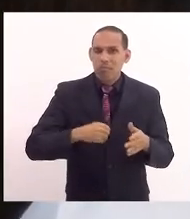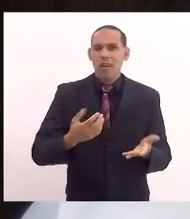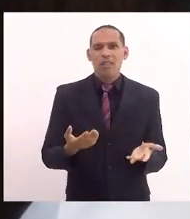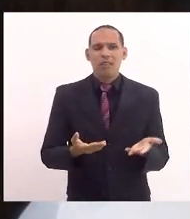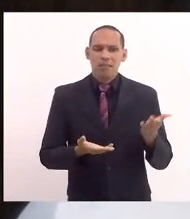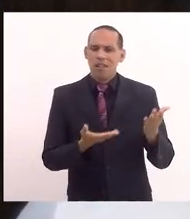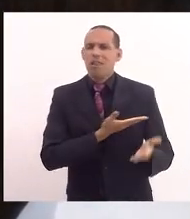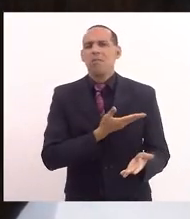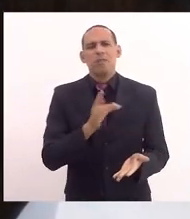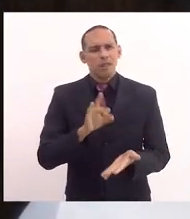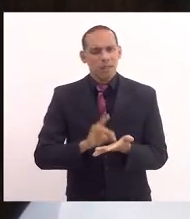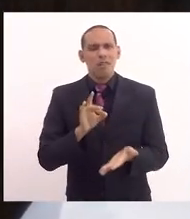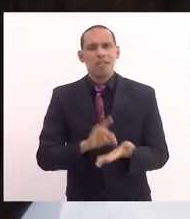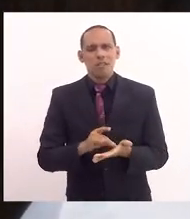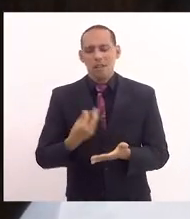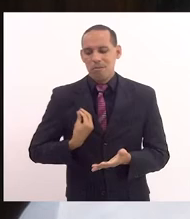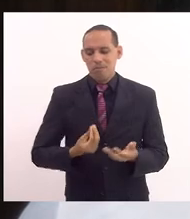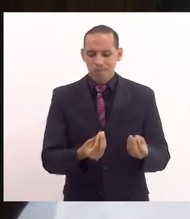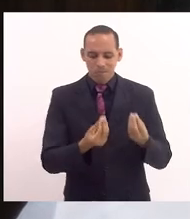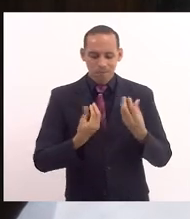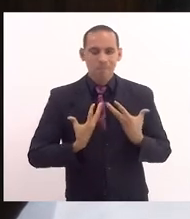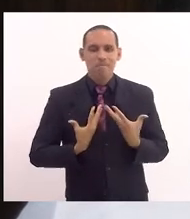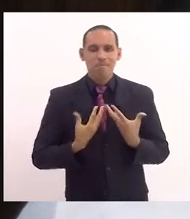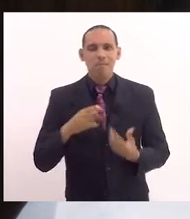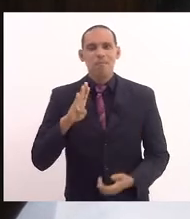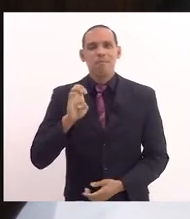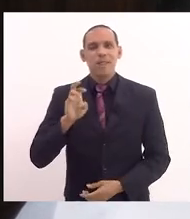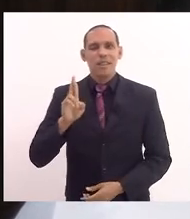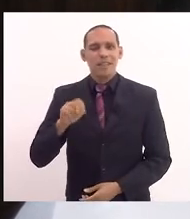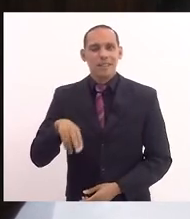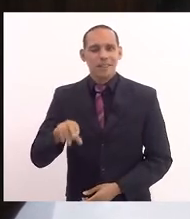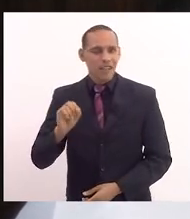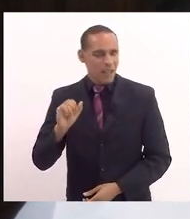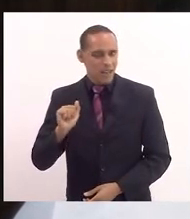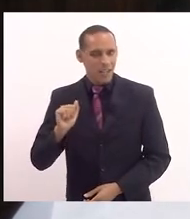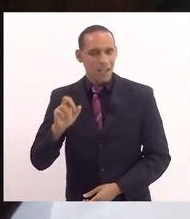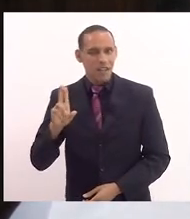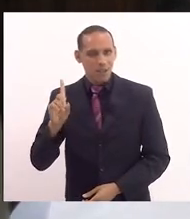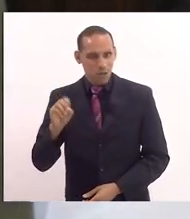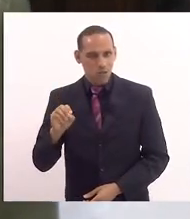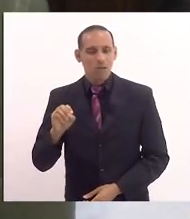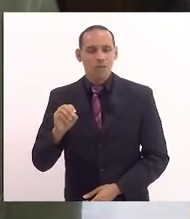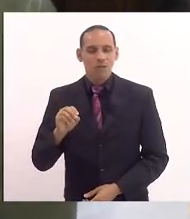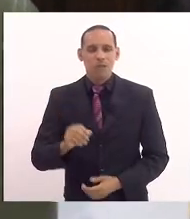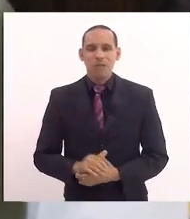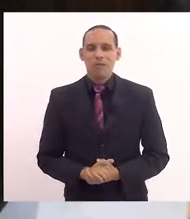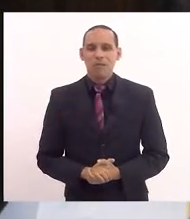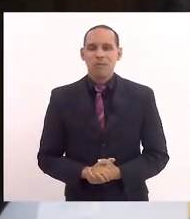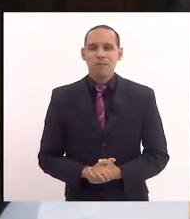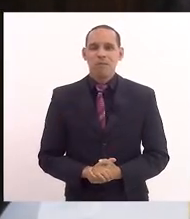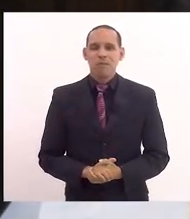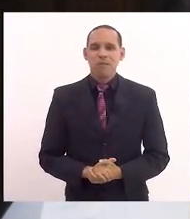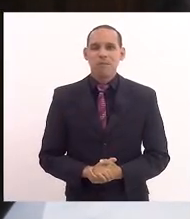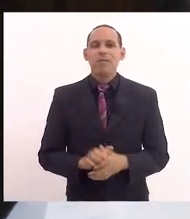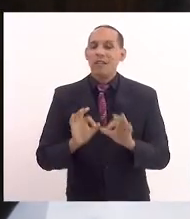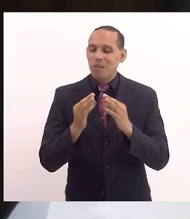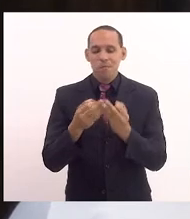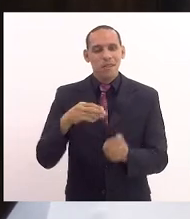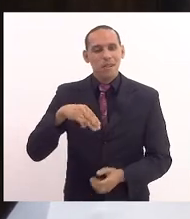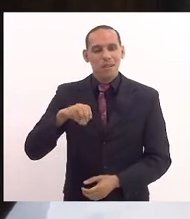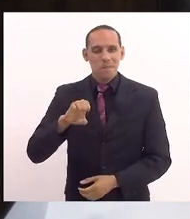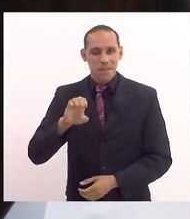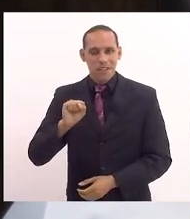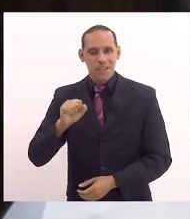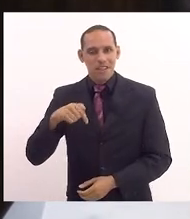grande amigo que a vida me deu também. Bernardo Mesquita, também um grande amigo. A família Mesquita inteira,